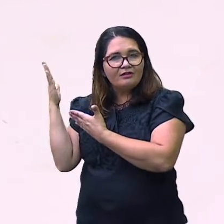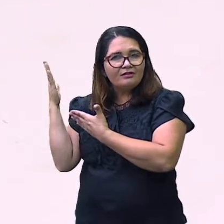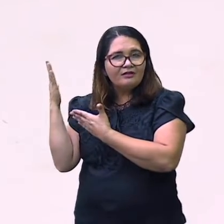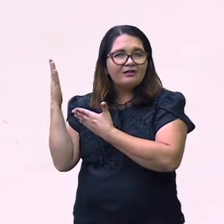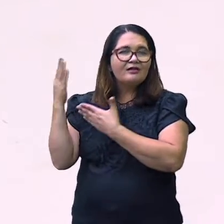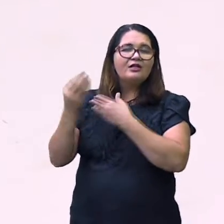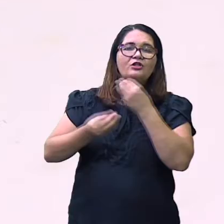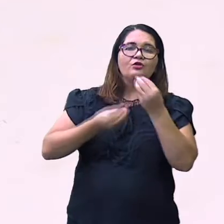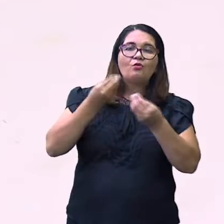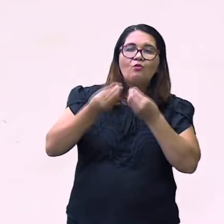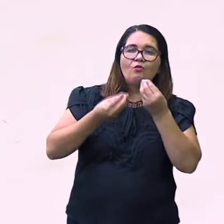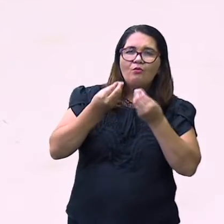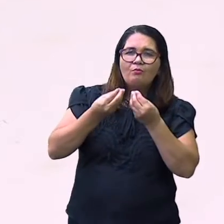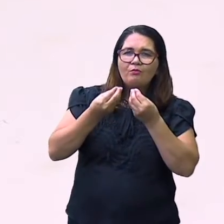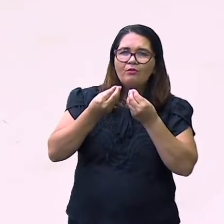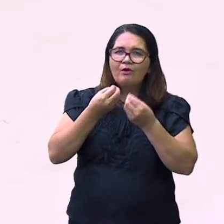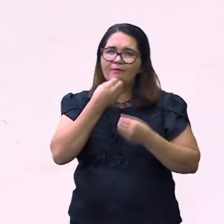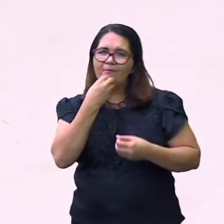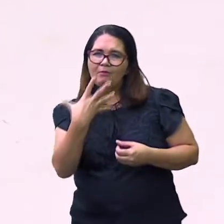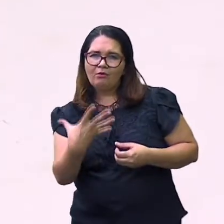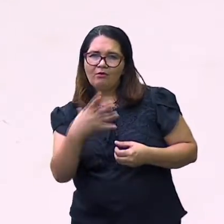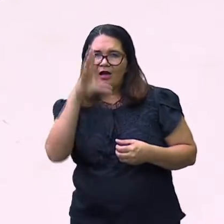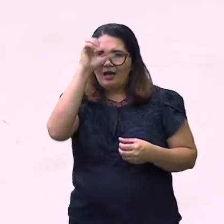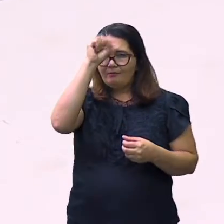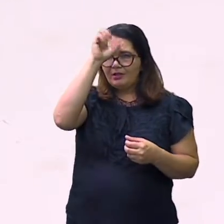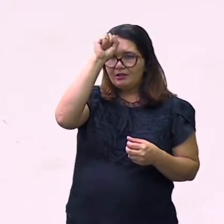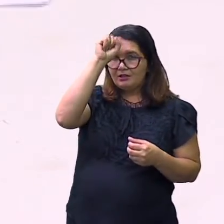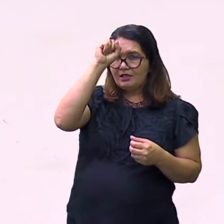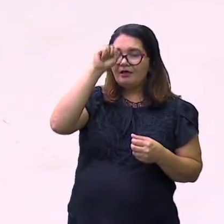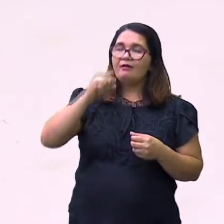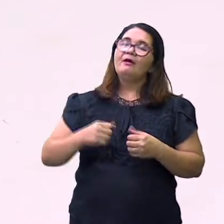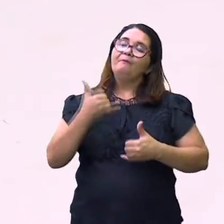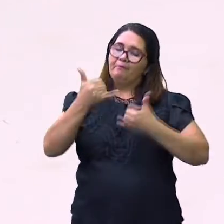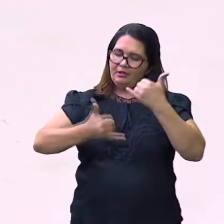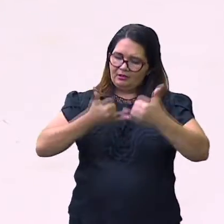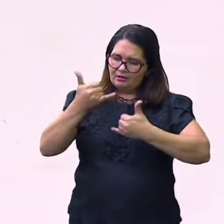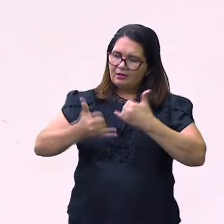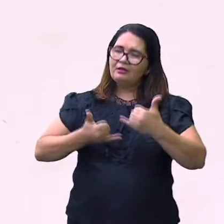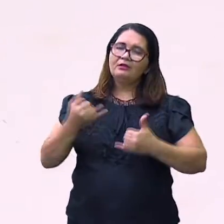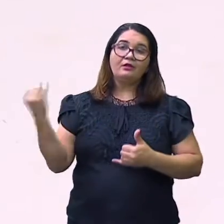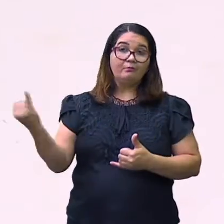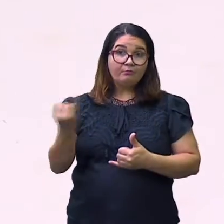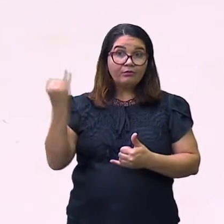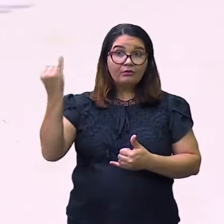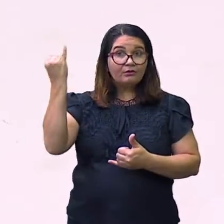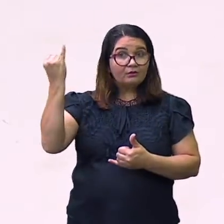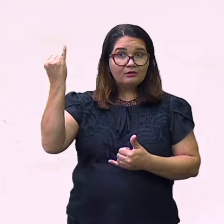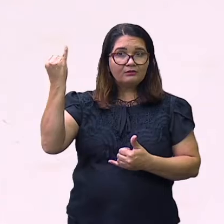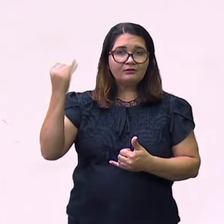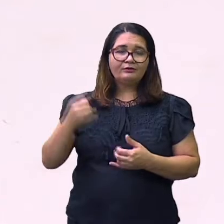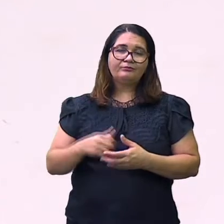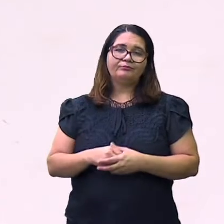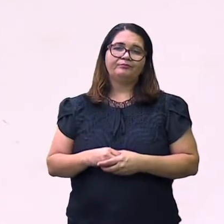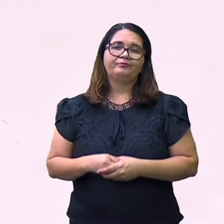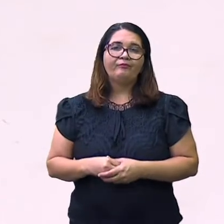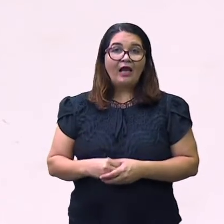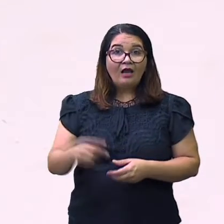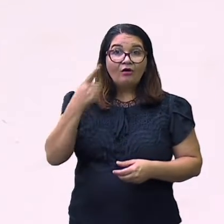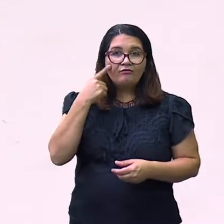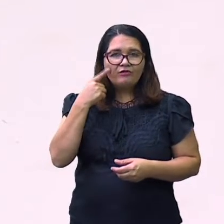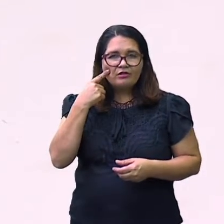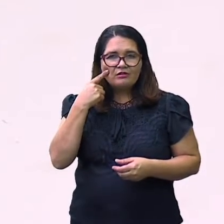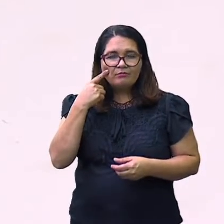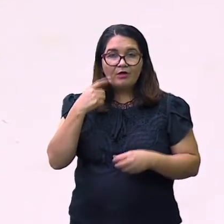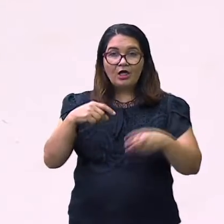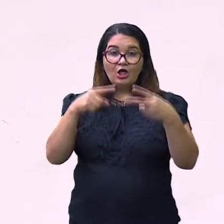adquirir conhecimento. Bom, então nós já fizemos aqui, ó, duas estruturas.